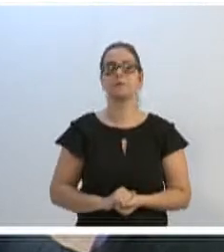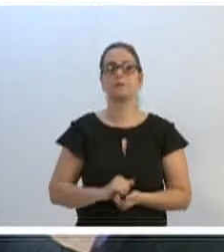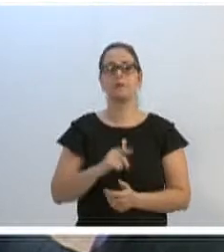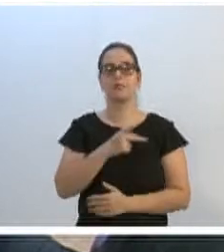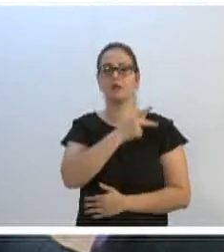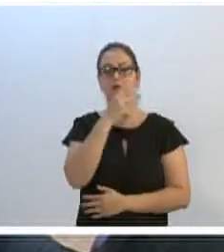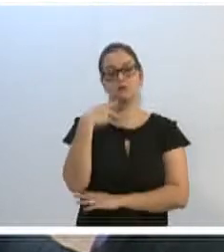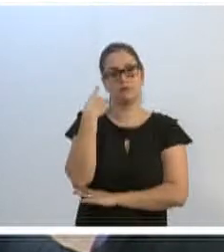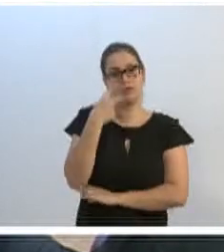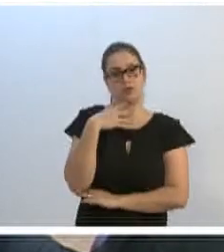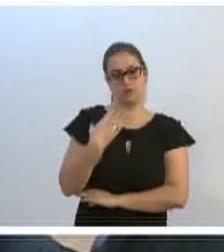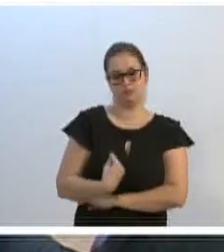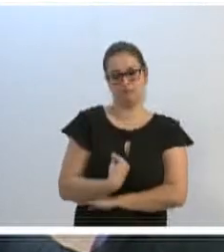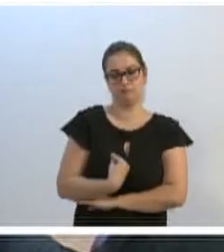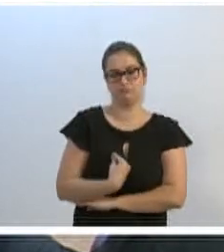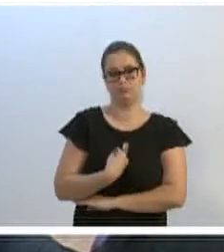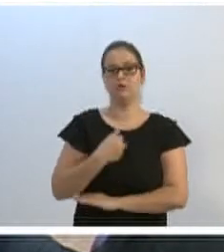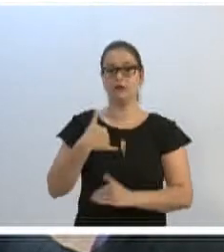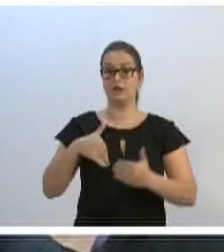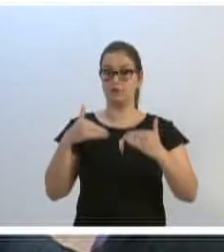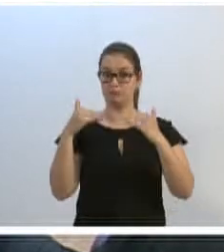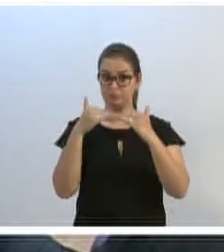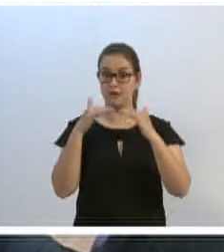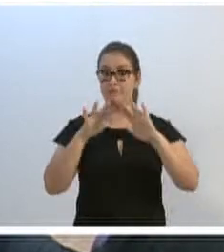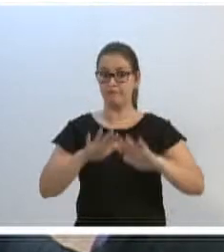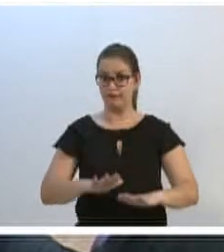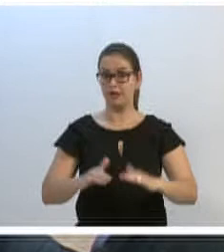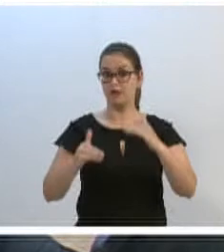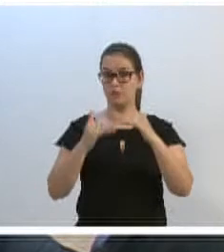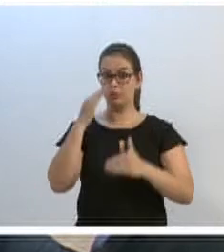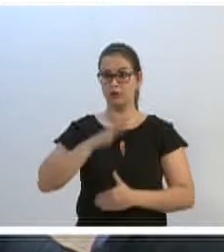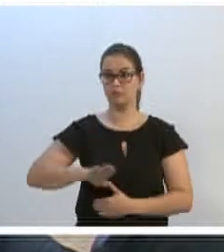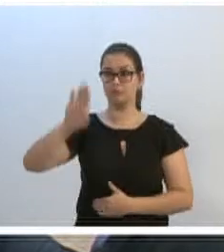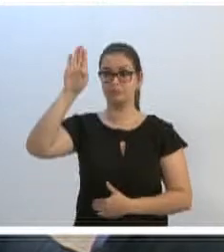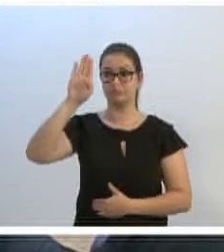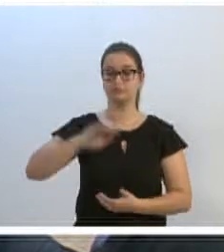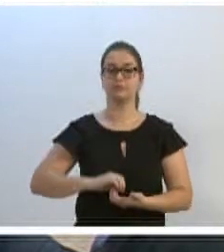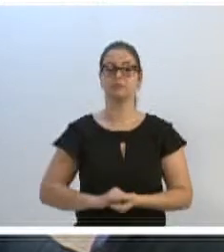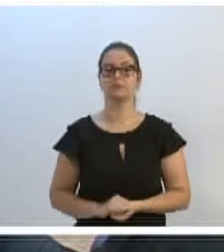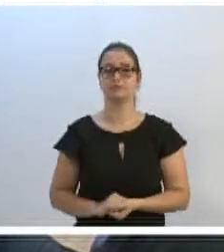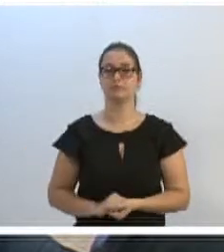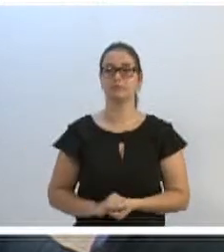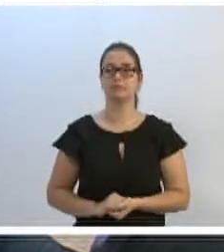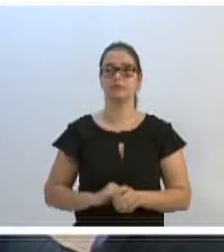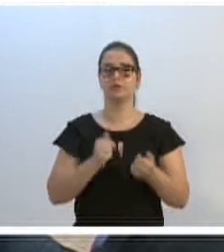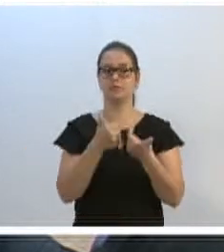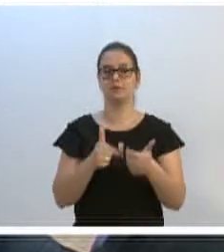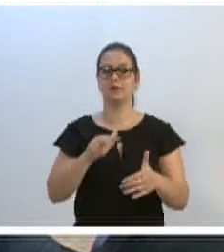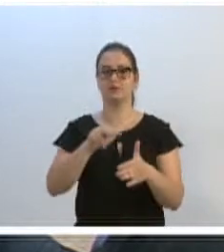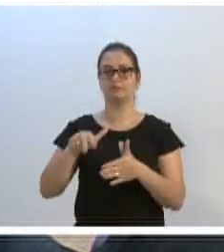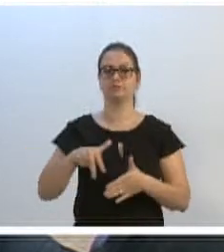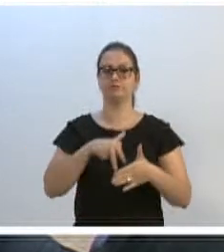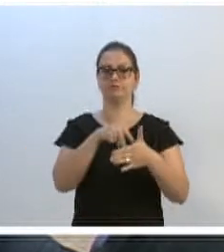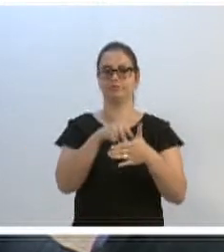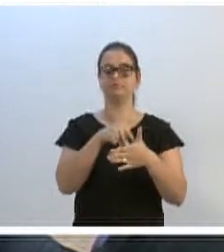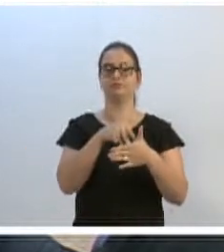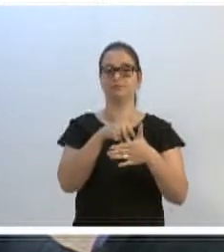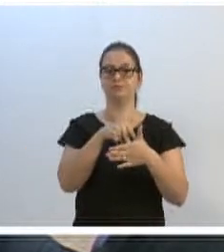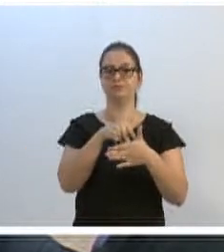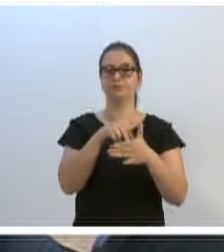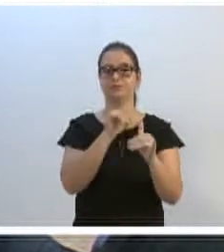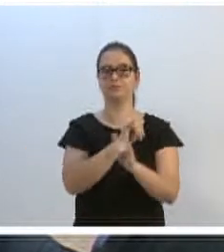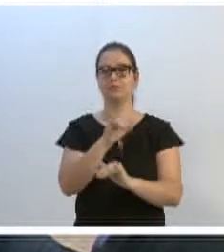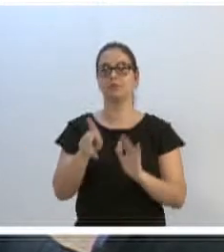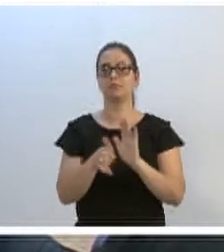Os vereadores que estão aqui, favoráveis permaneçam como estão, contrários se manifestem. Então não teremos pronunciamento. Ouço pela ordem, vereador